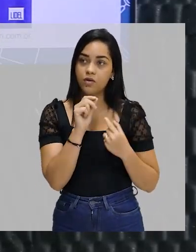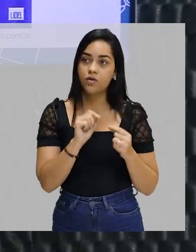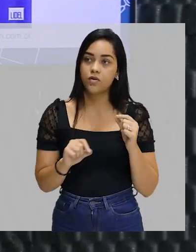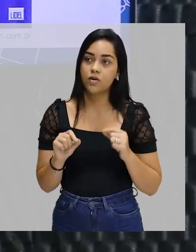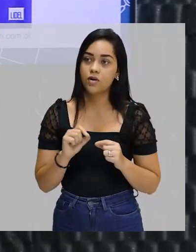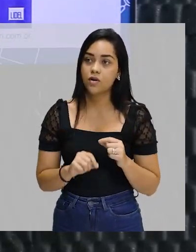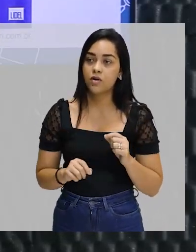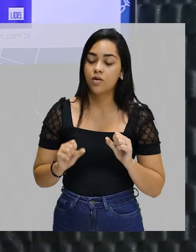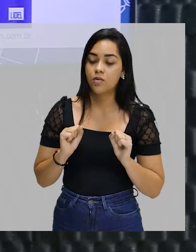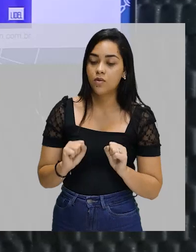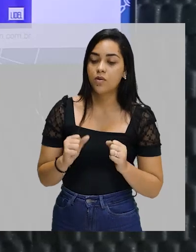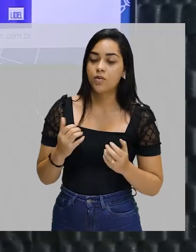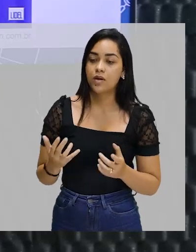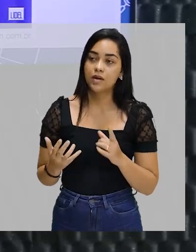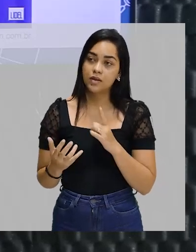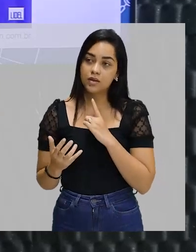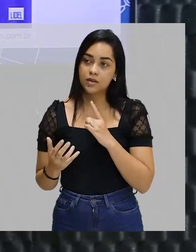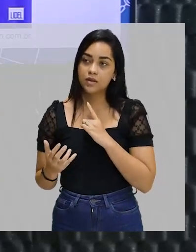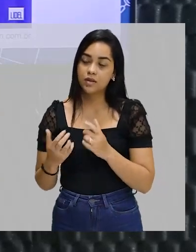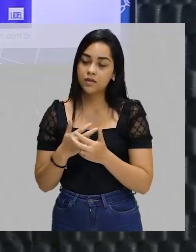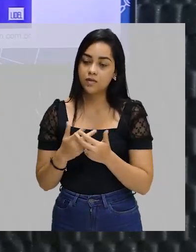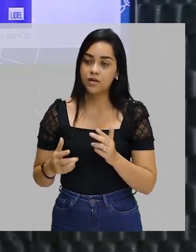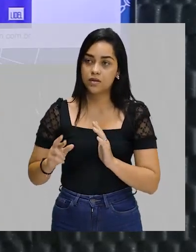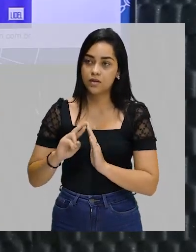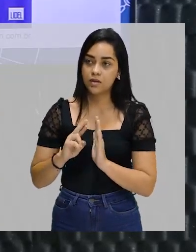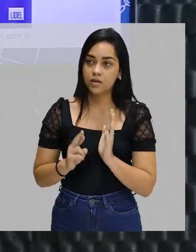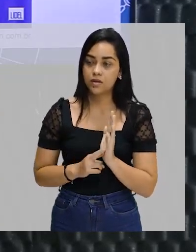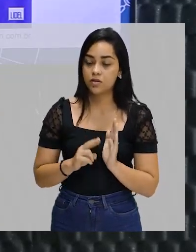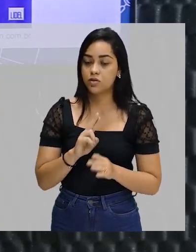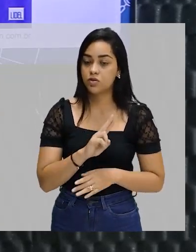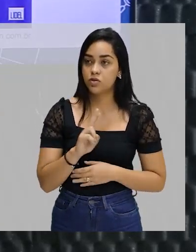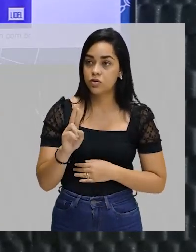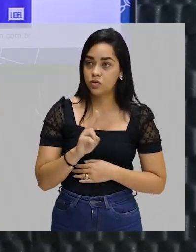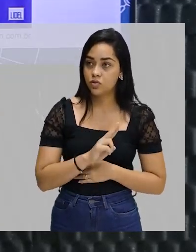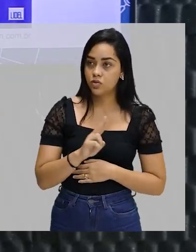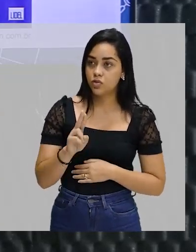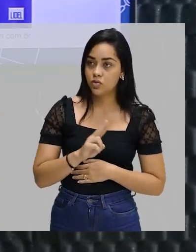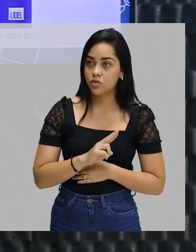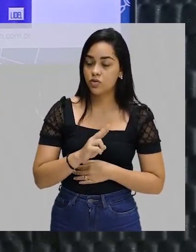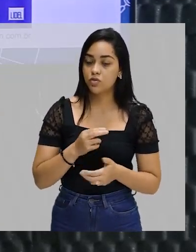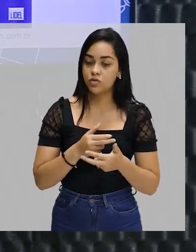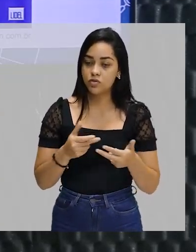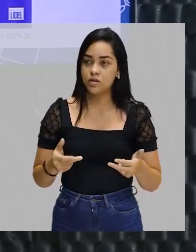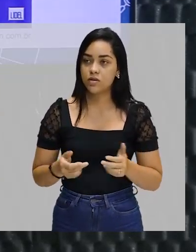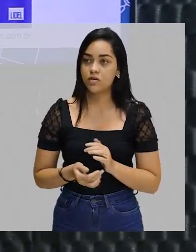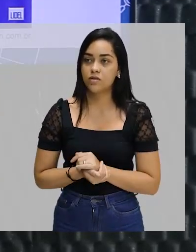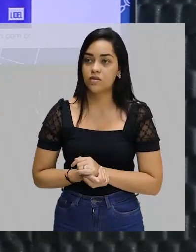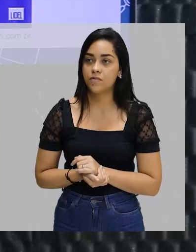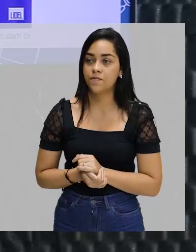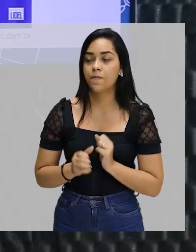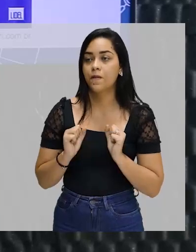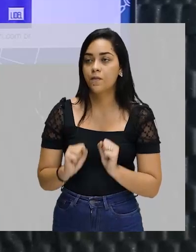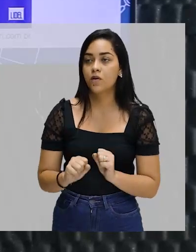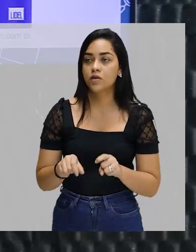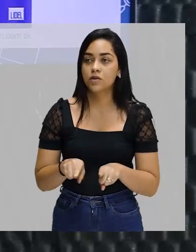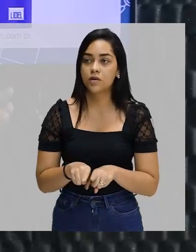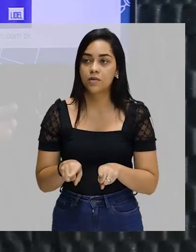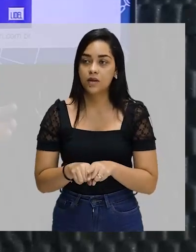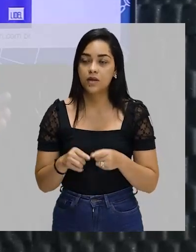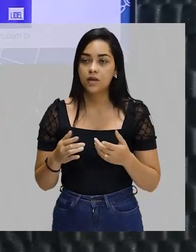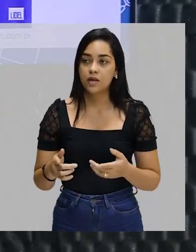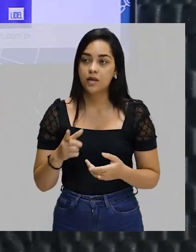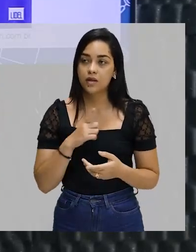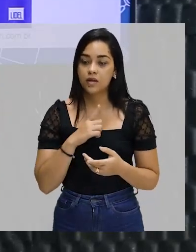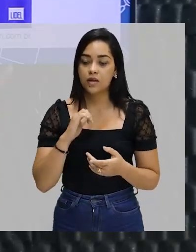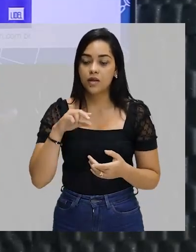estar gerenciando as regras de nomenclatura dos compostos. Podem ser tanto os